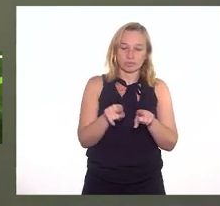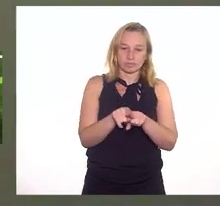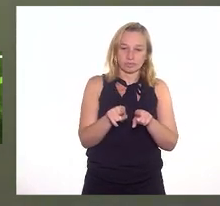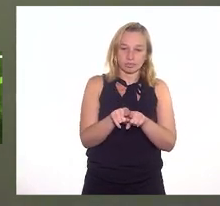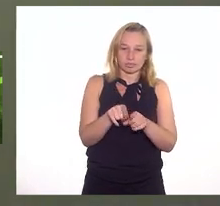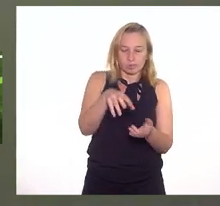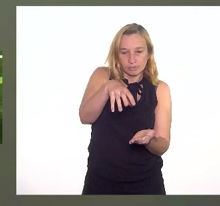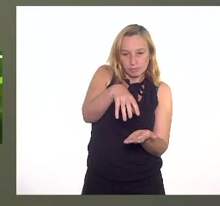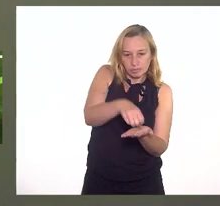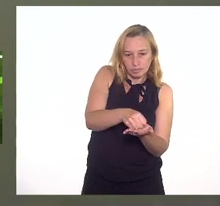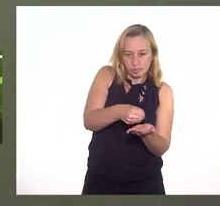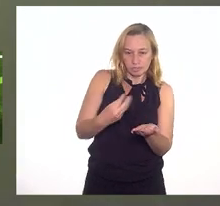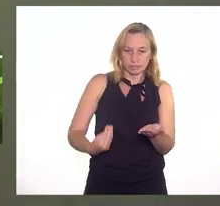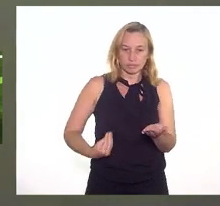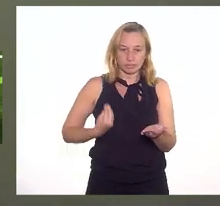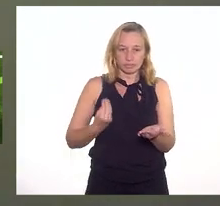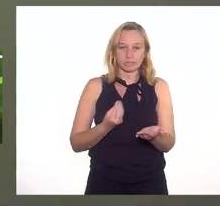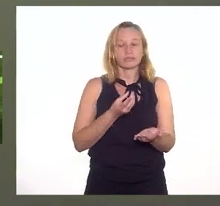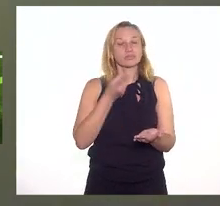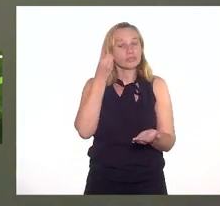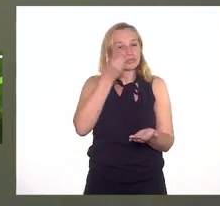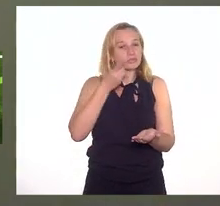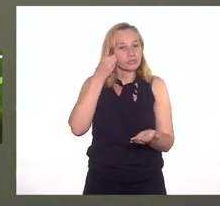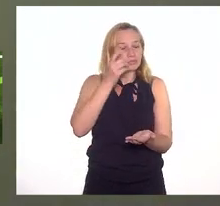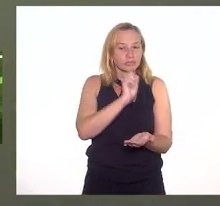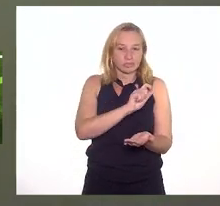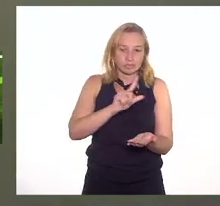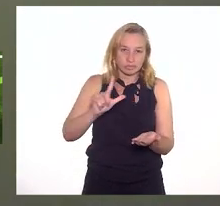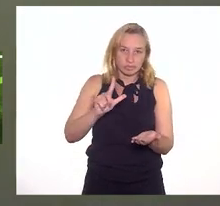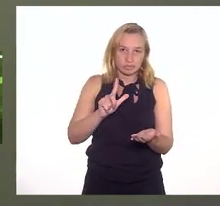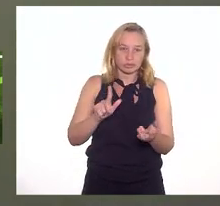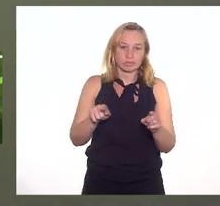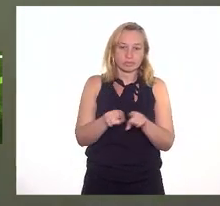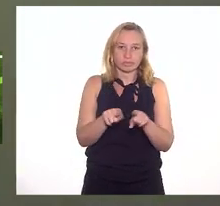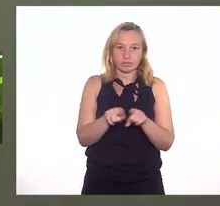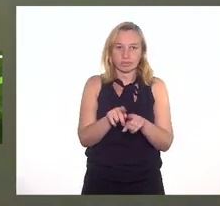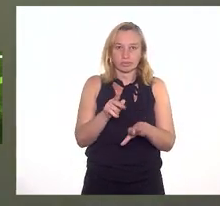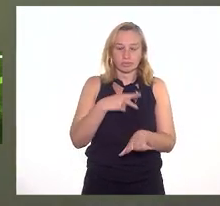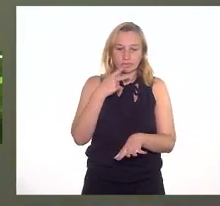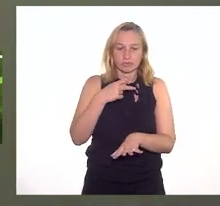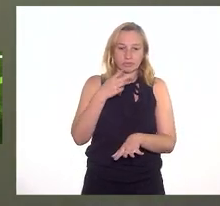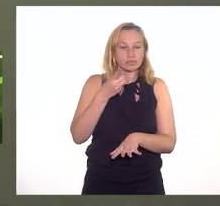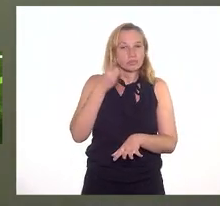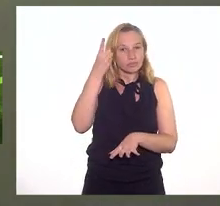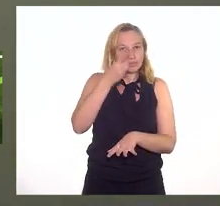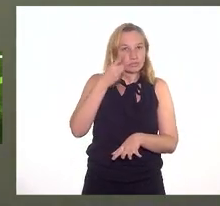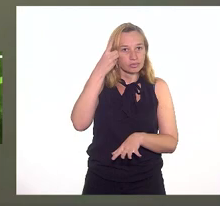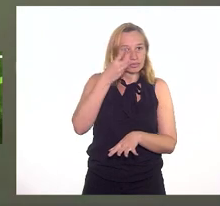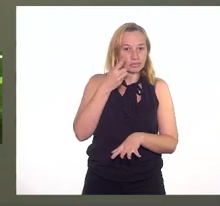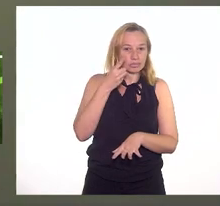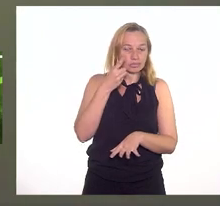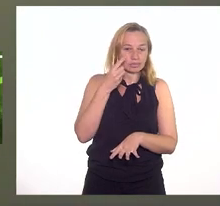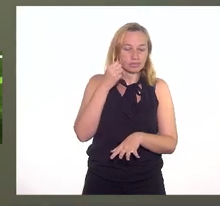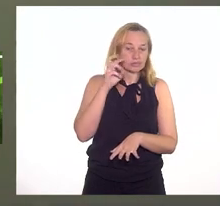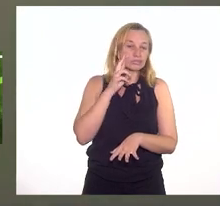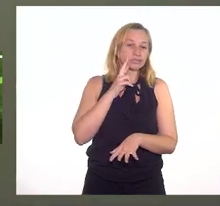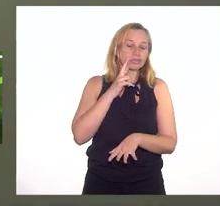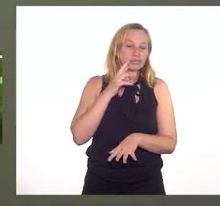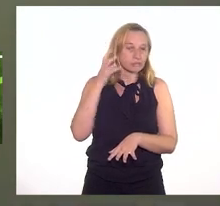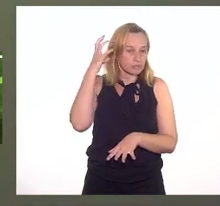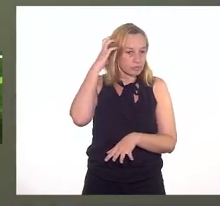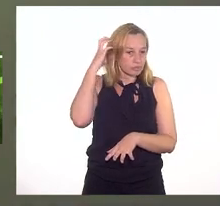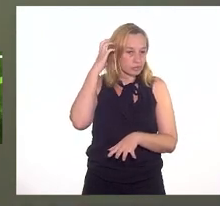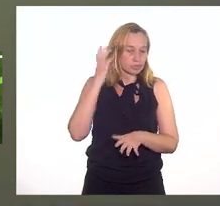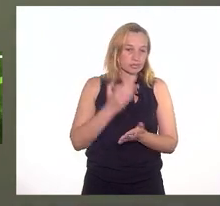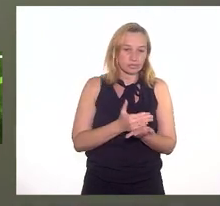presença do deputado Daniel Leblon e passo então a palavra à deputada Rosane Félix para suas